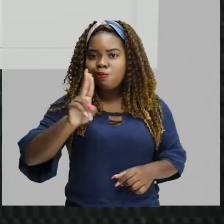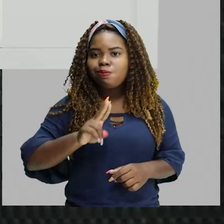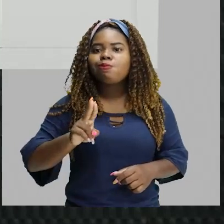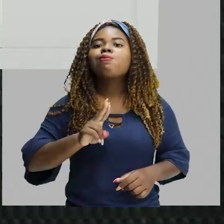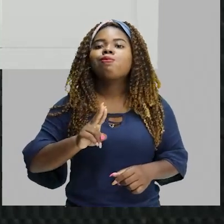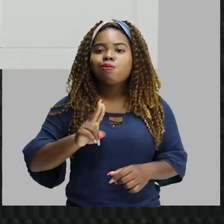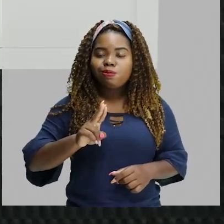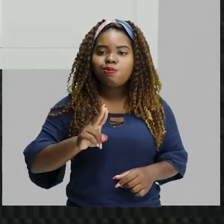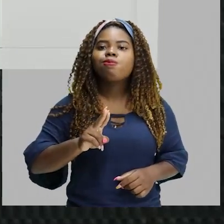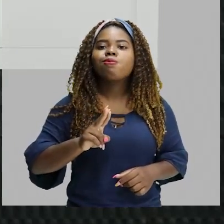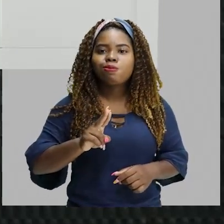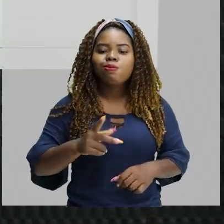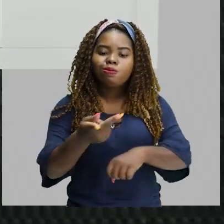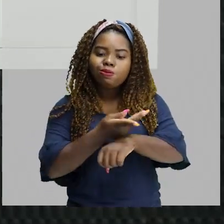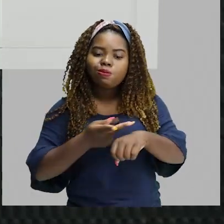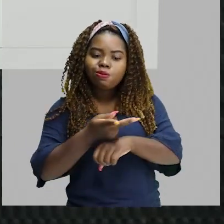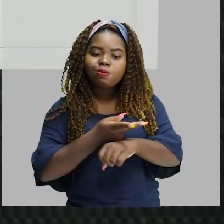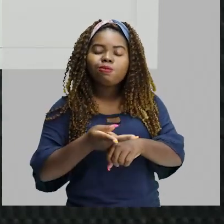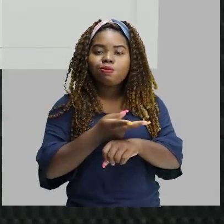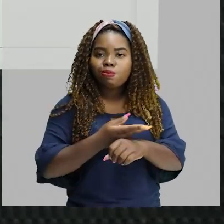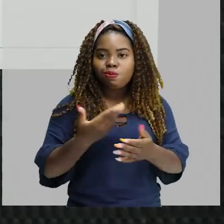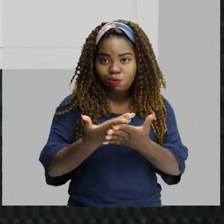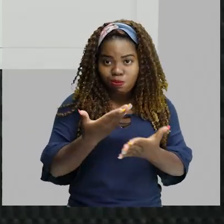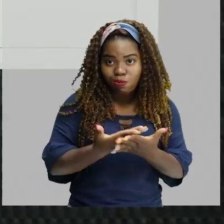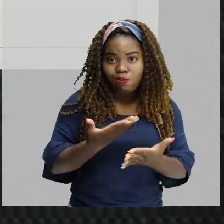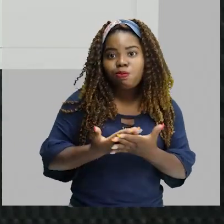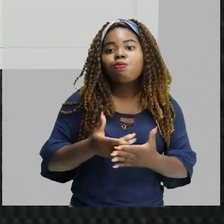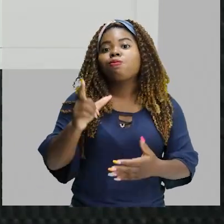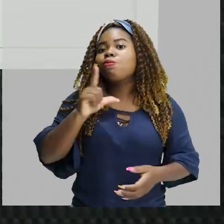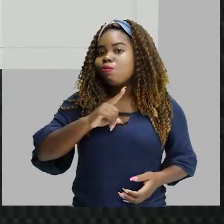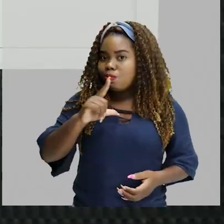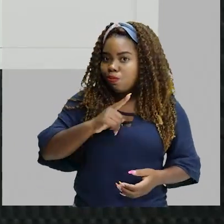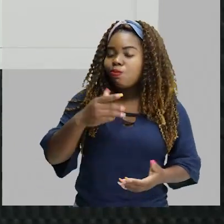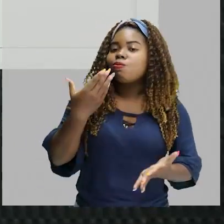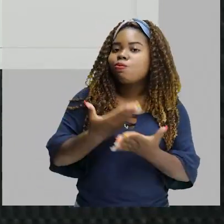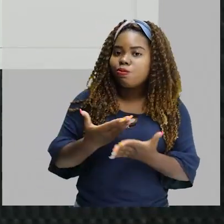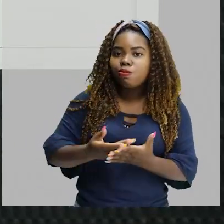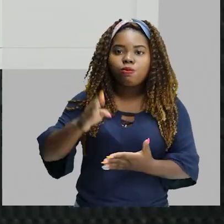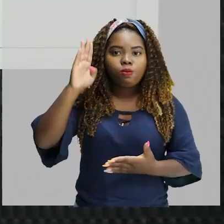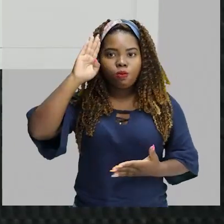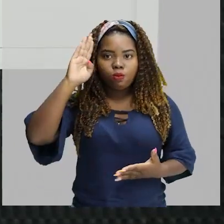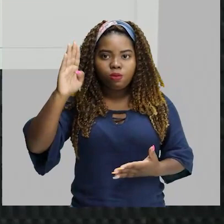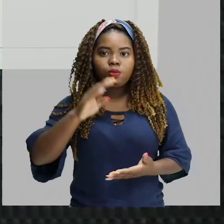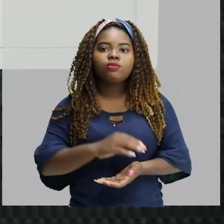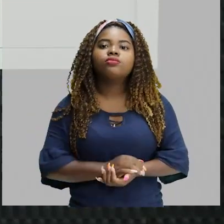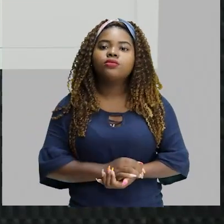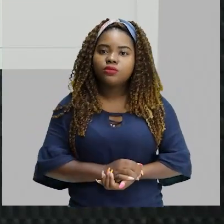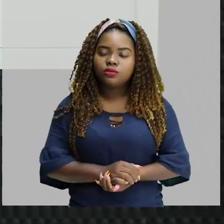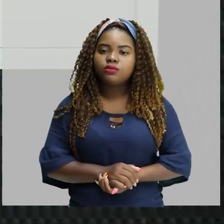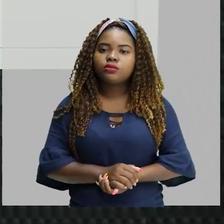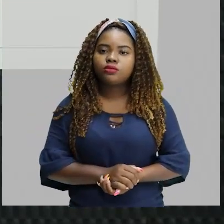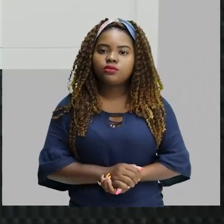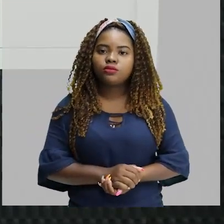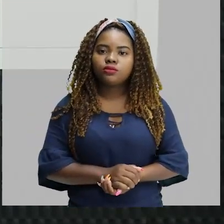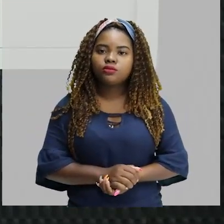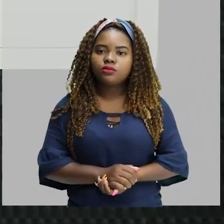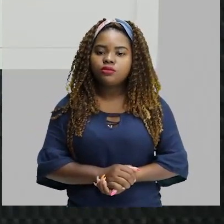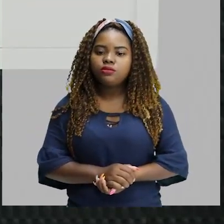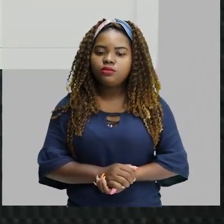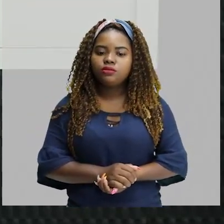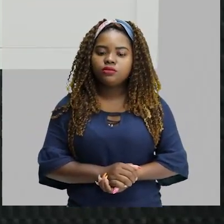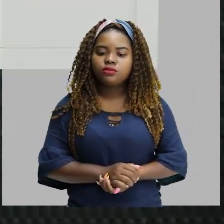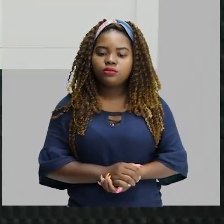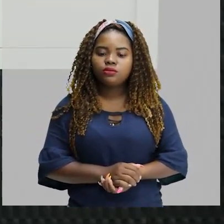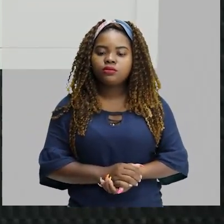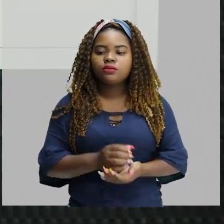Dias, vai buscar a aula, porque nós temos aulas sobre os princípios da lógica e eles serão, assim, maestros da construção